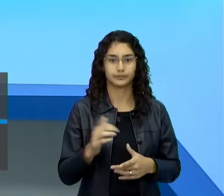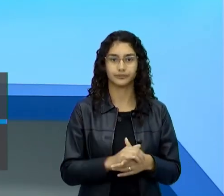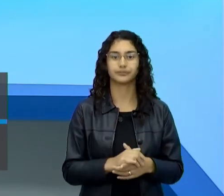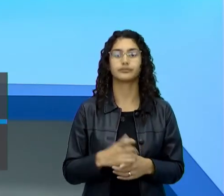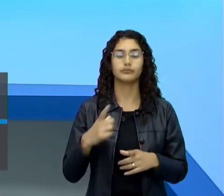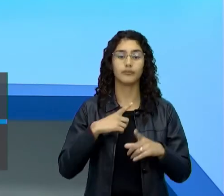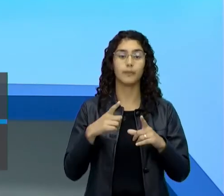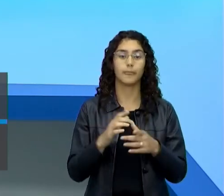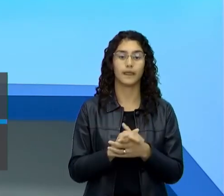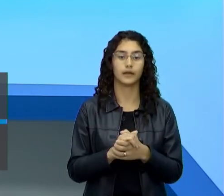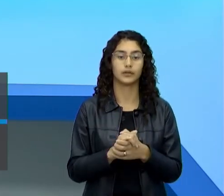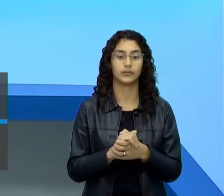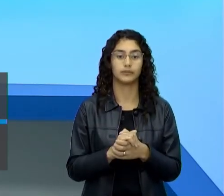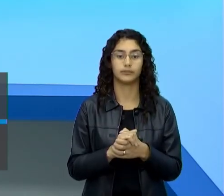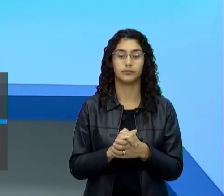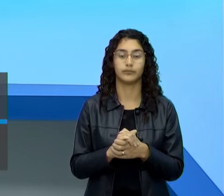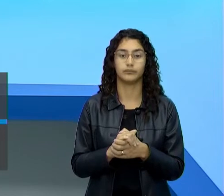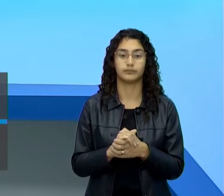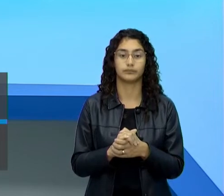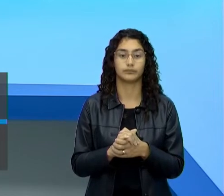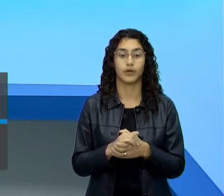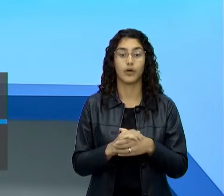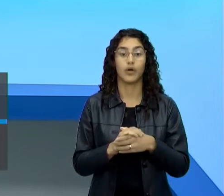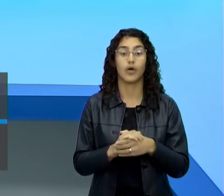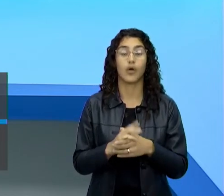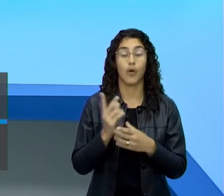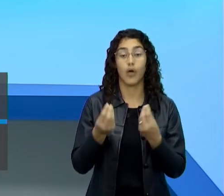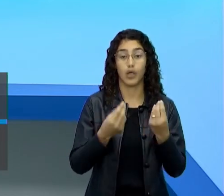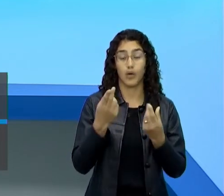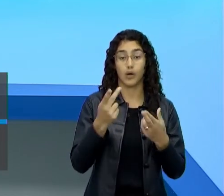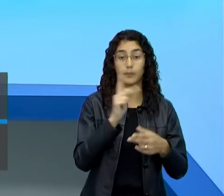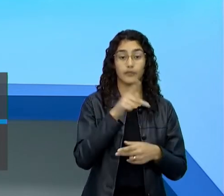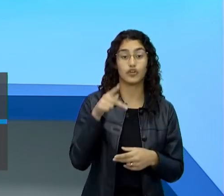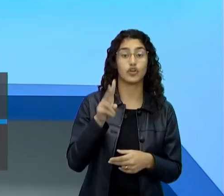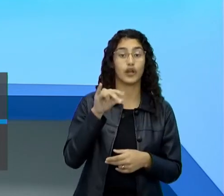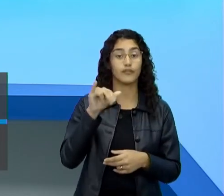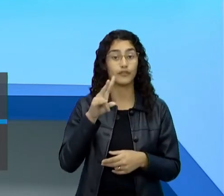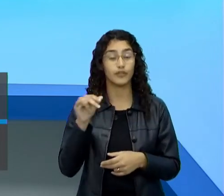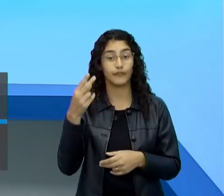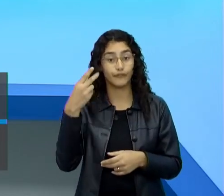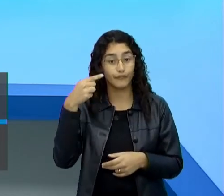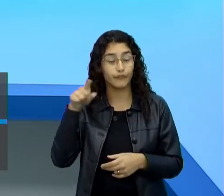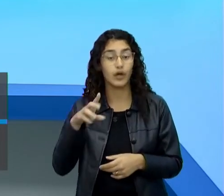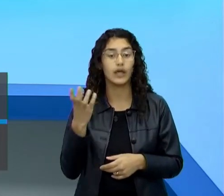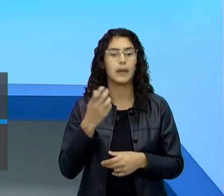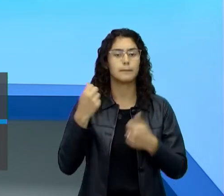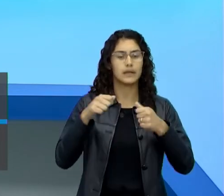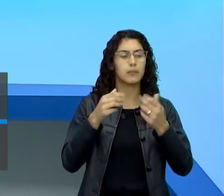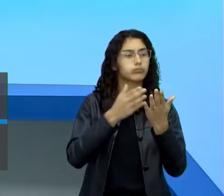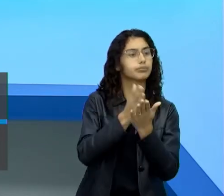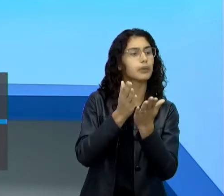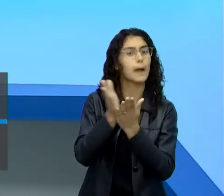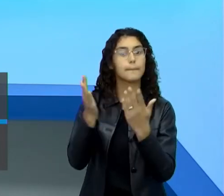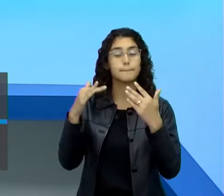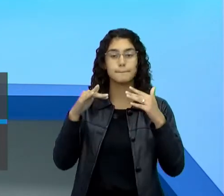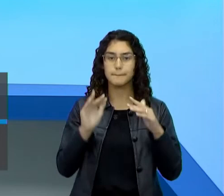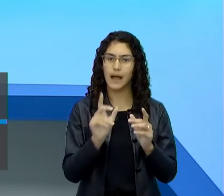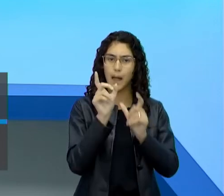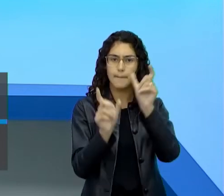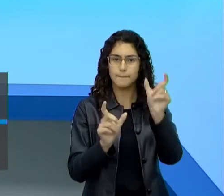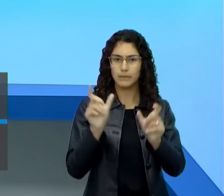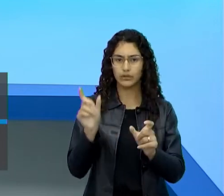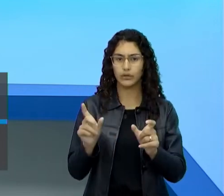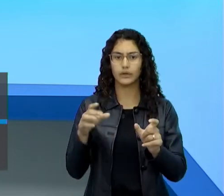Massachusetts, como a Viviane foi, a professora Vivi, uhum. e ela sempre fala muito bem de lá. Eu quero ir para esses lugares. Mas as pessoas...